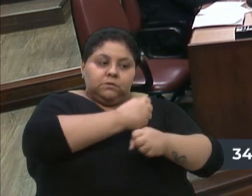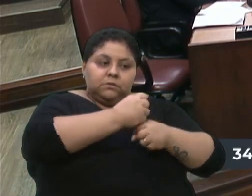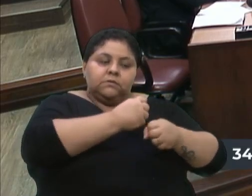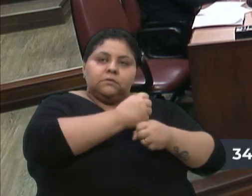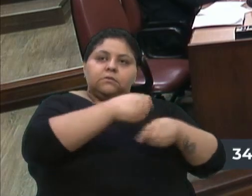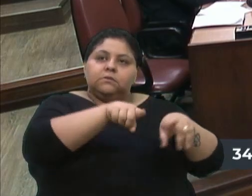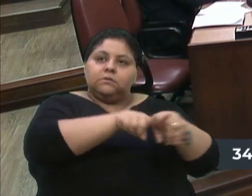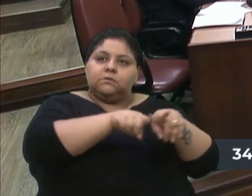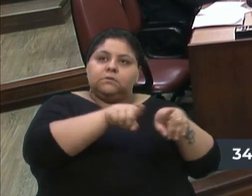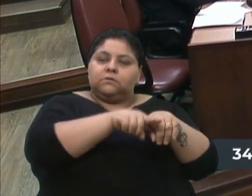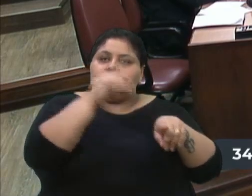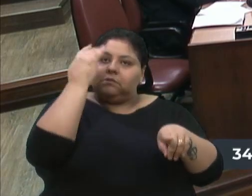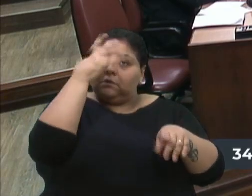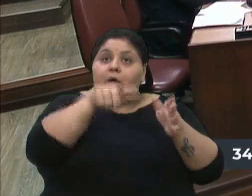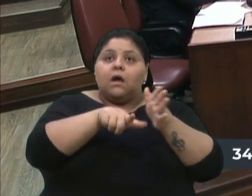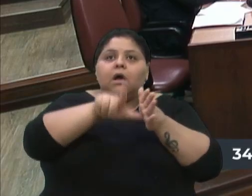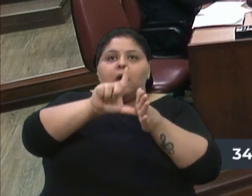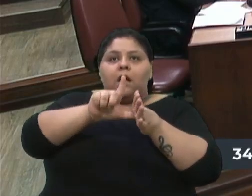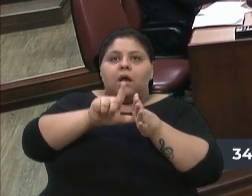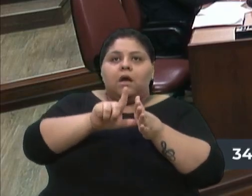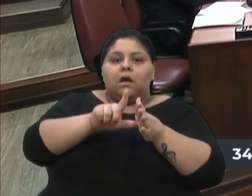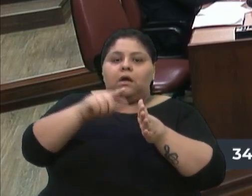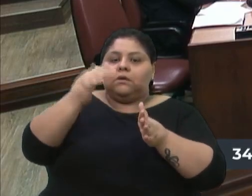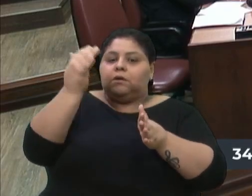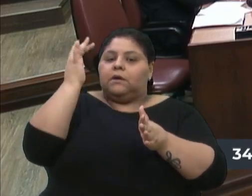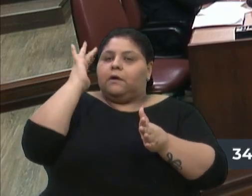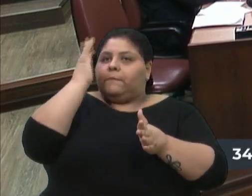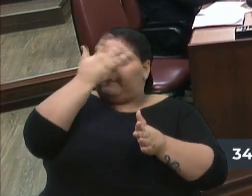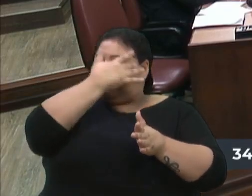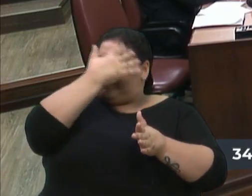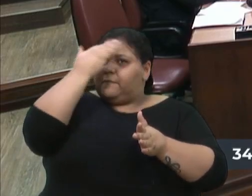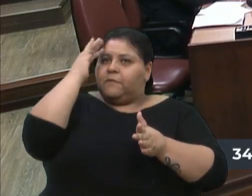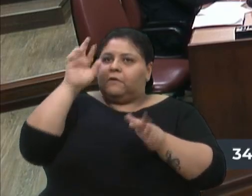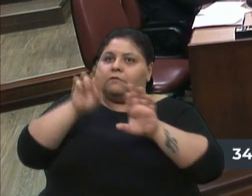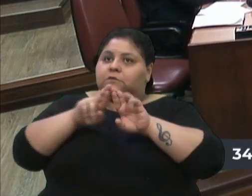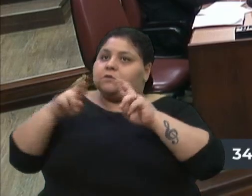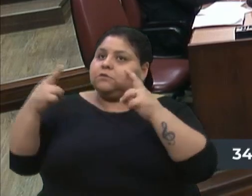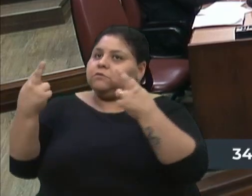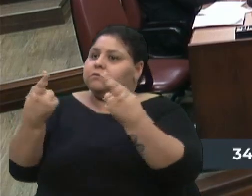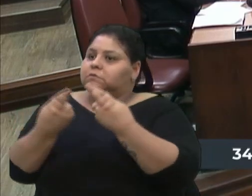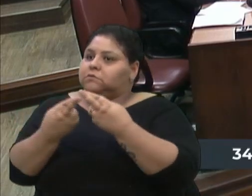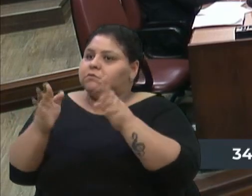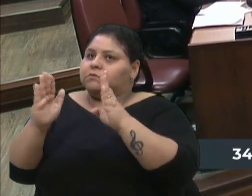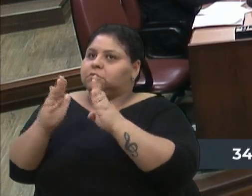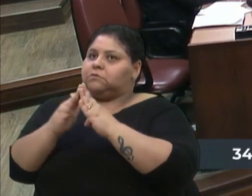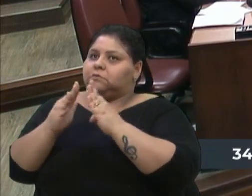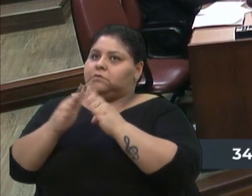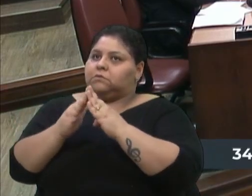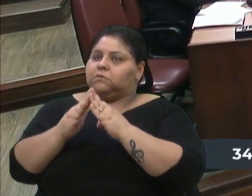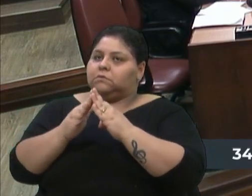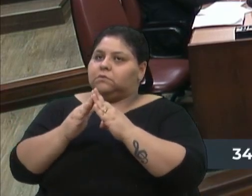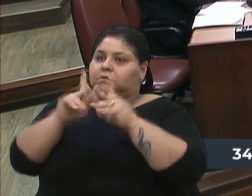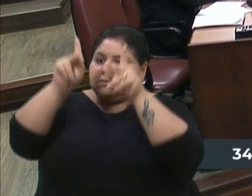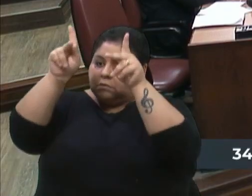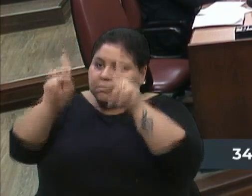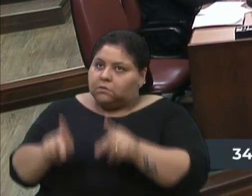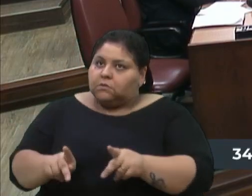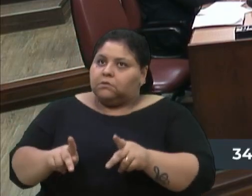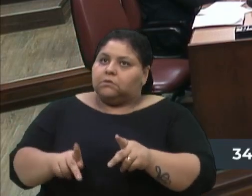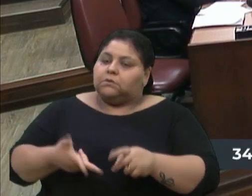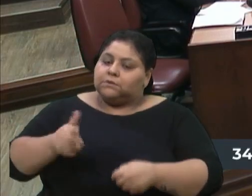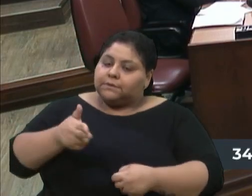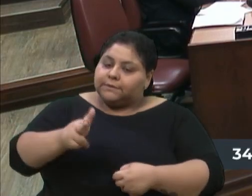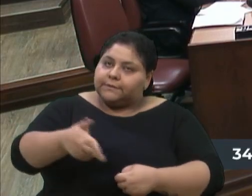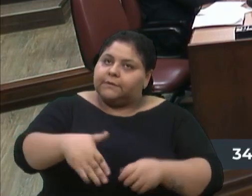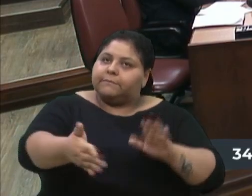ser prefeito, fez reuniões com os moradores, e os moradores seguidamente estão me cobrando